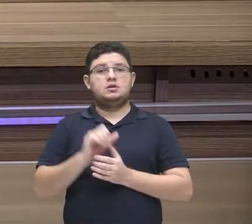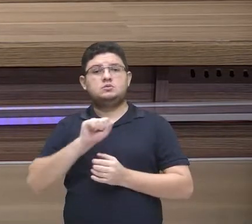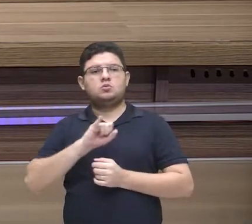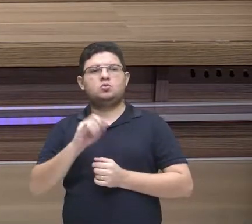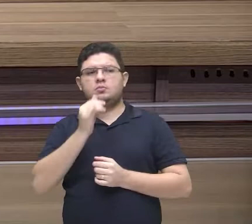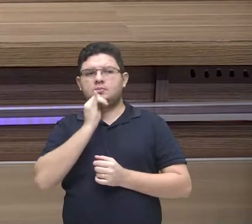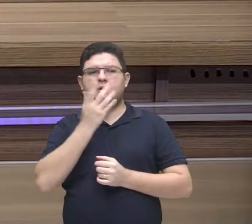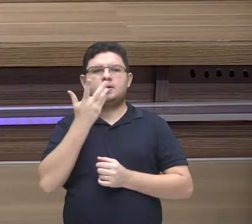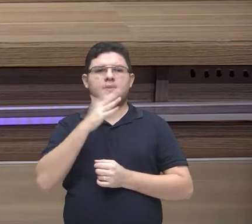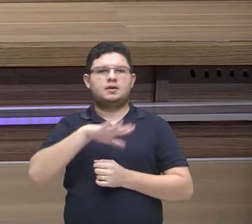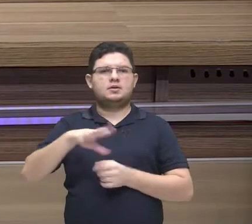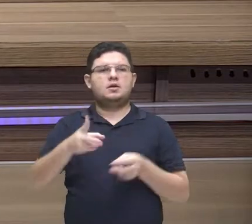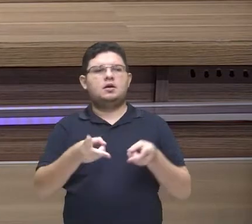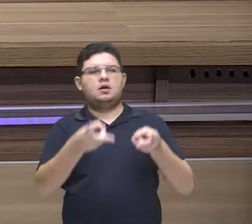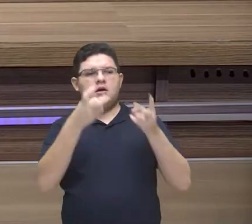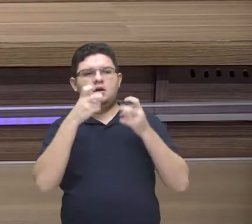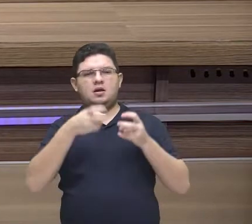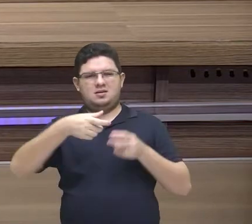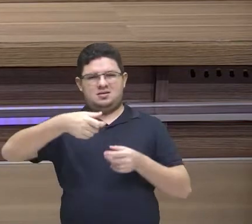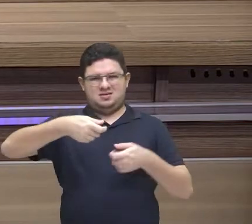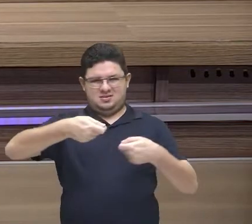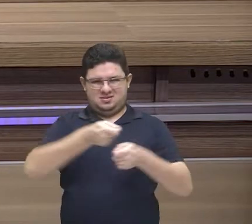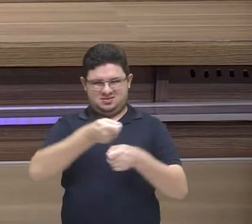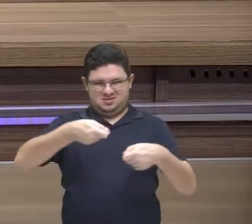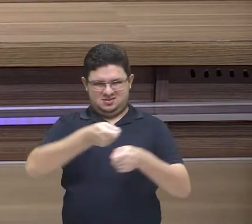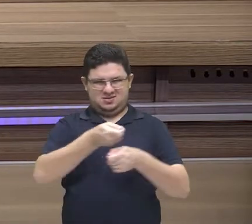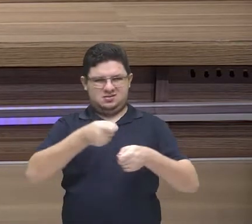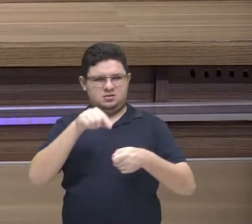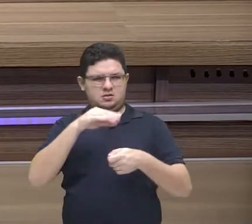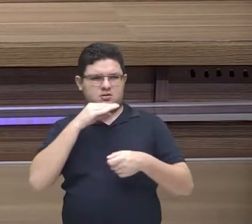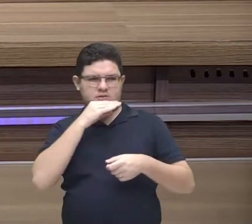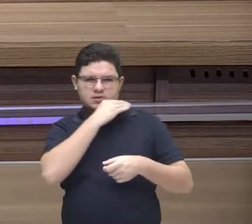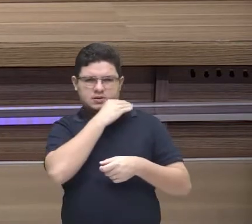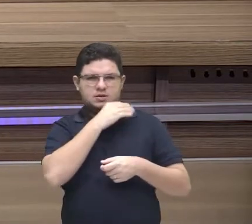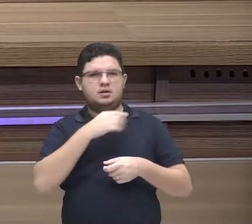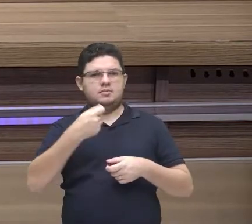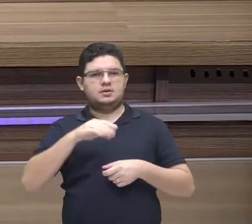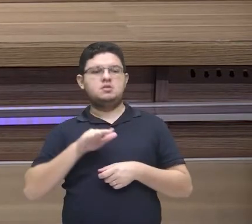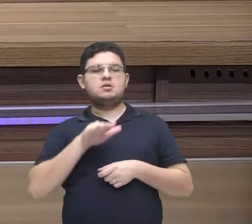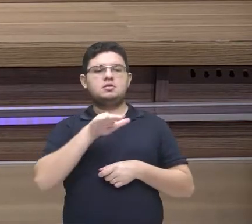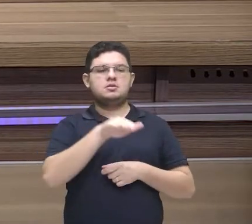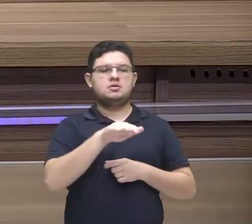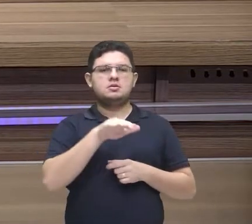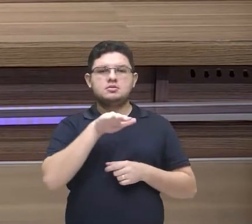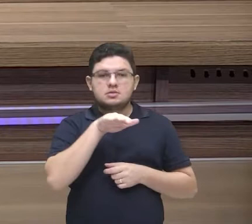fogo, ela vai ter que meter a mão. Então, quando a gente começa essa